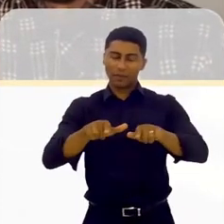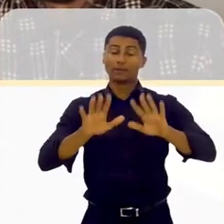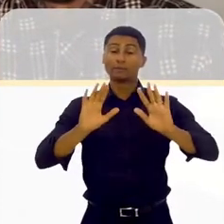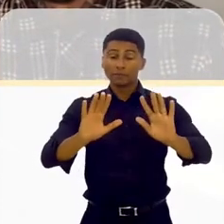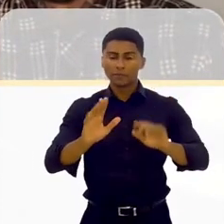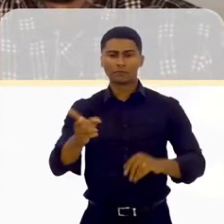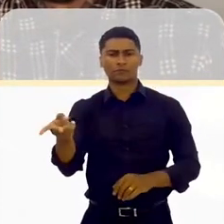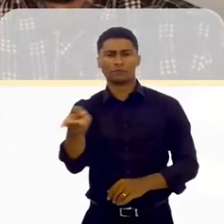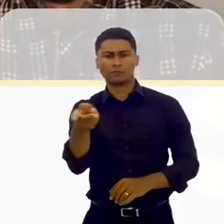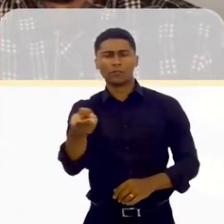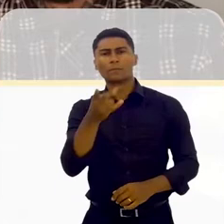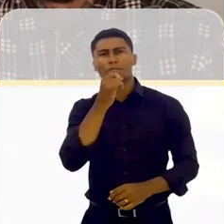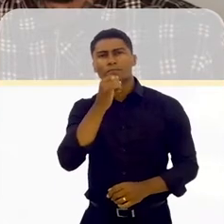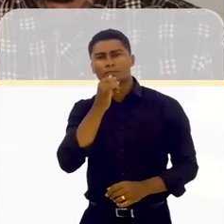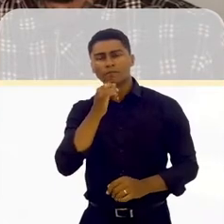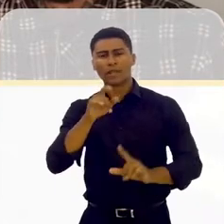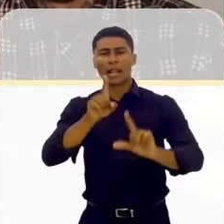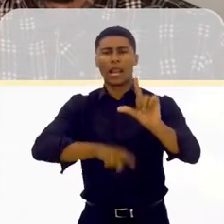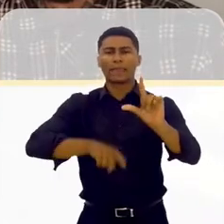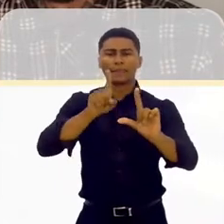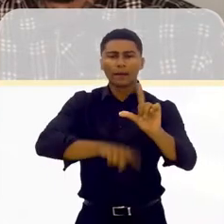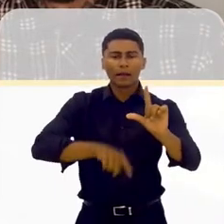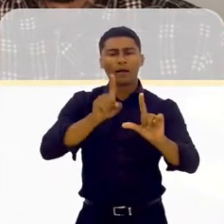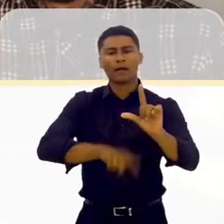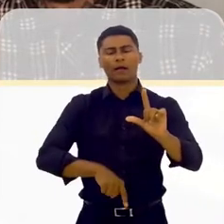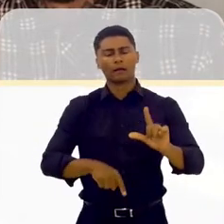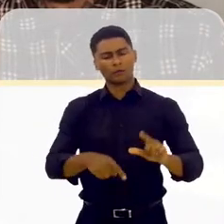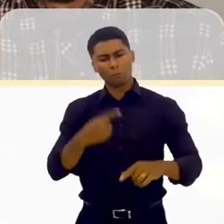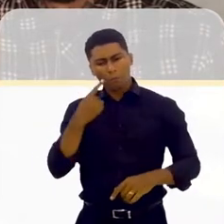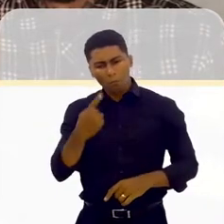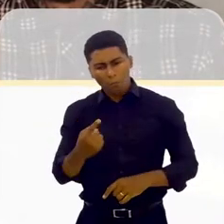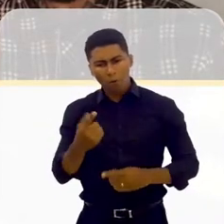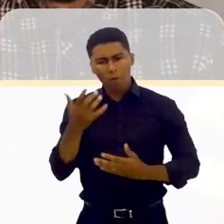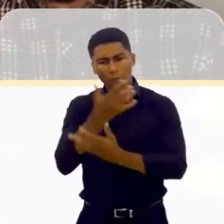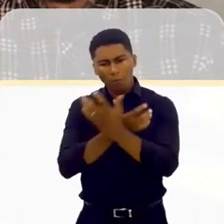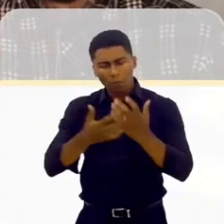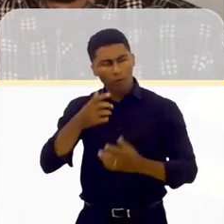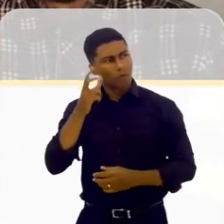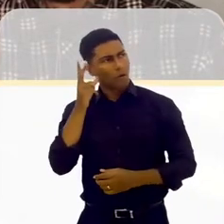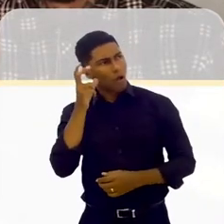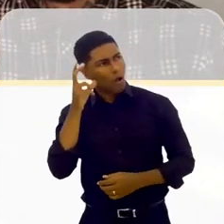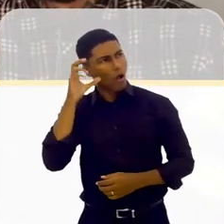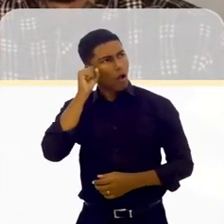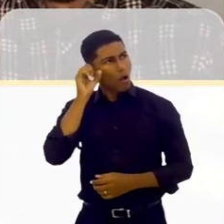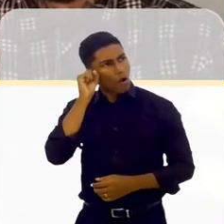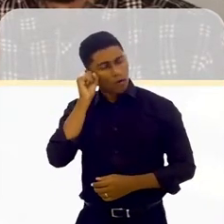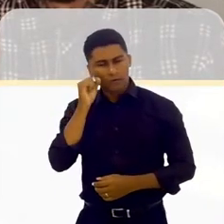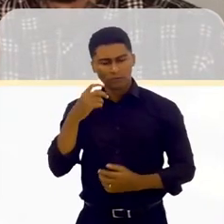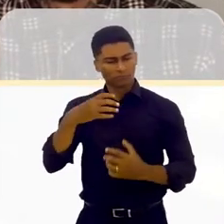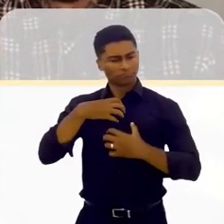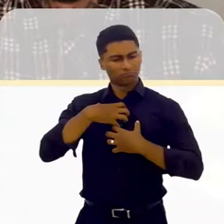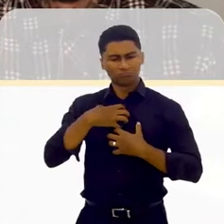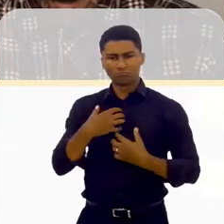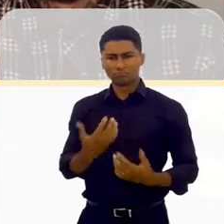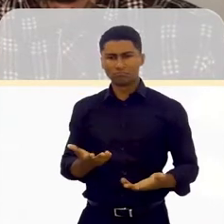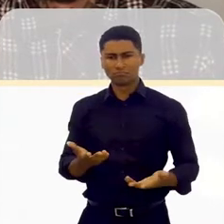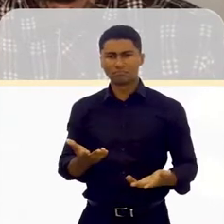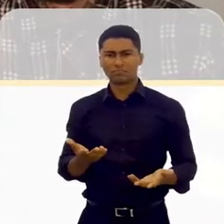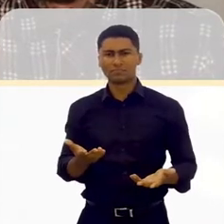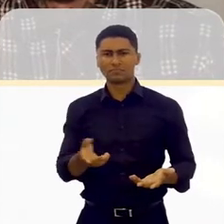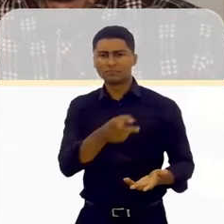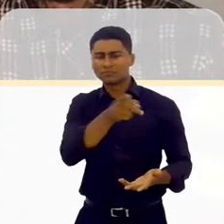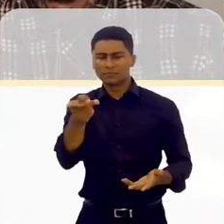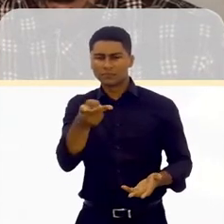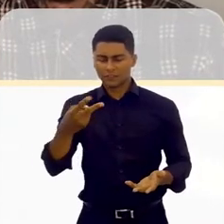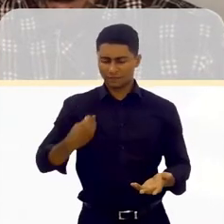o que que trazia para vocês? As letras traziam alguma coisa? Aquela musicalidade trazia alguma coisa? O que aquilo